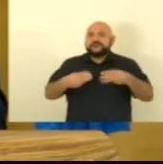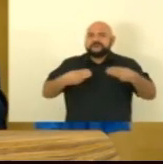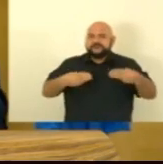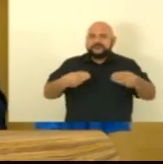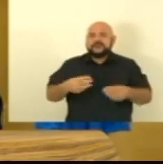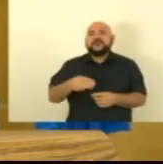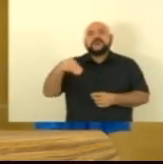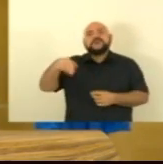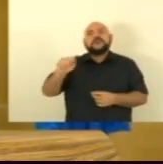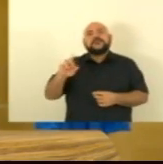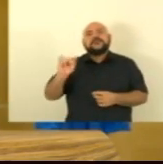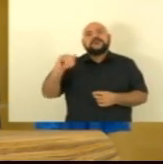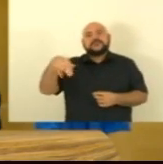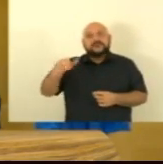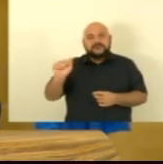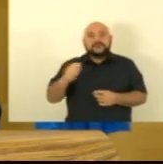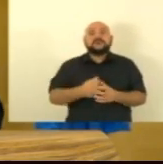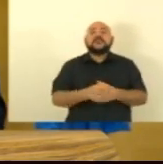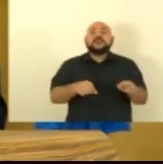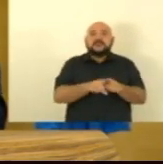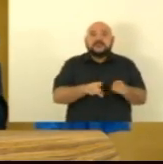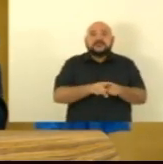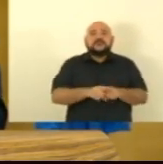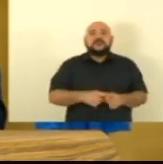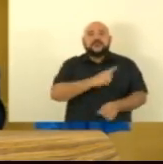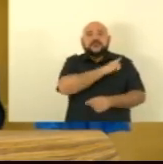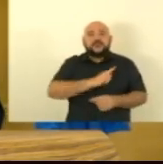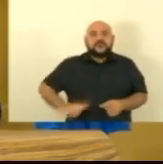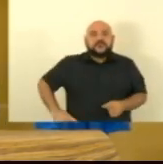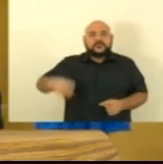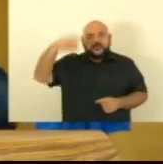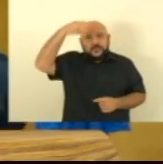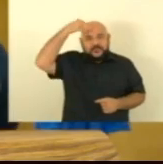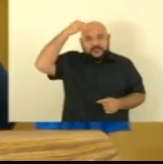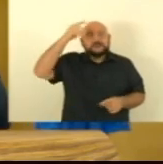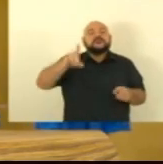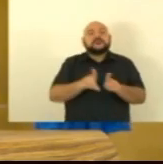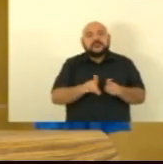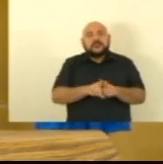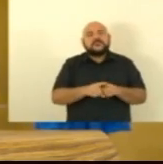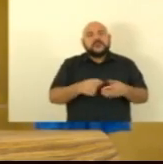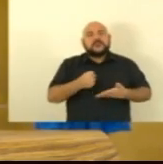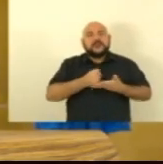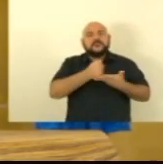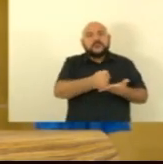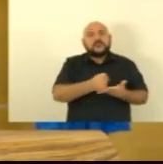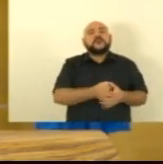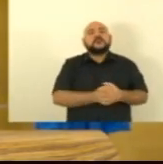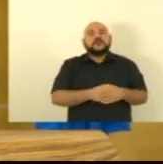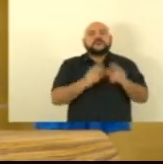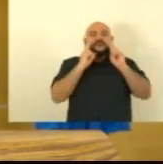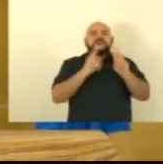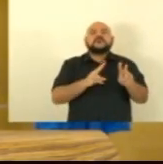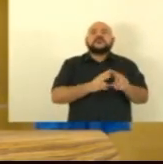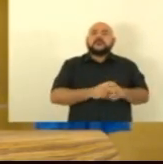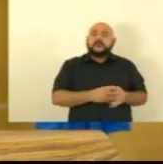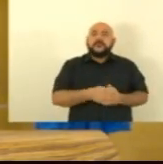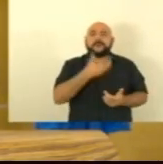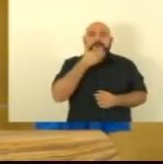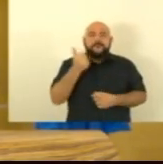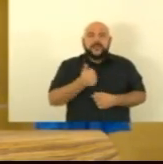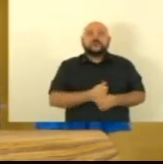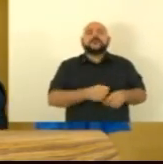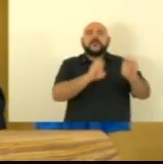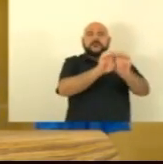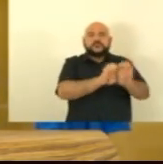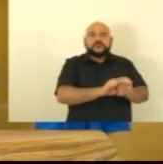ofício. Acho que o governador Renato Casagrande também já fez essa solicitação à ministra, para que nós possamos olhar a infraestrutura de entrada do parque pelo lado do